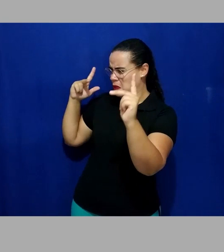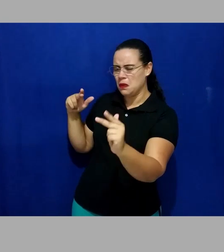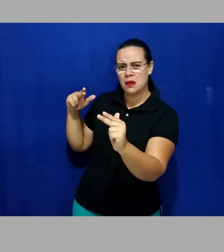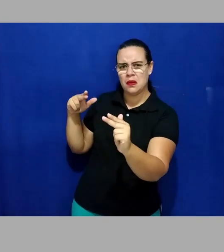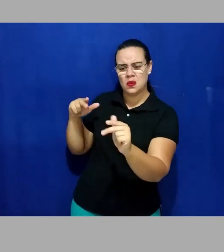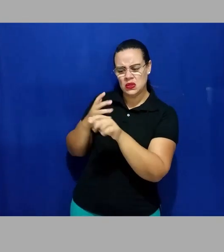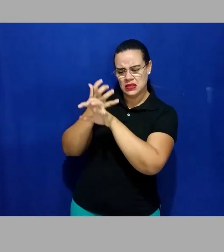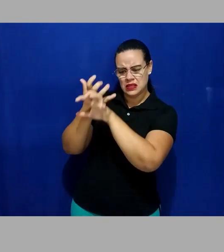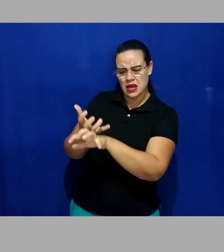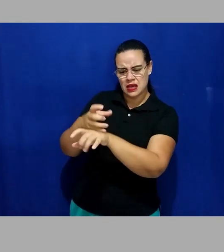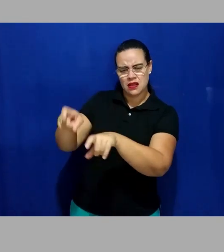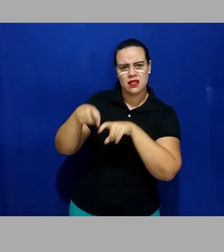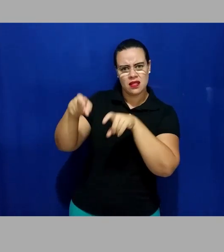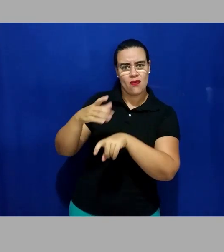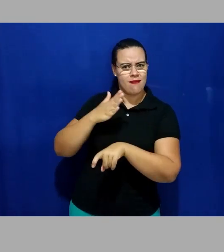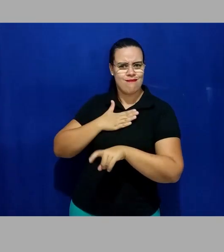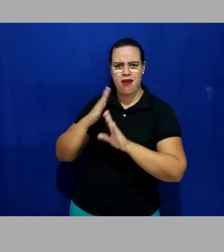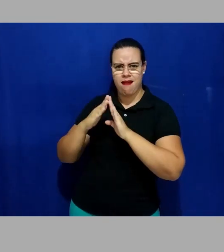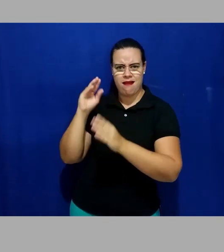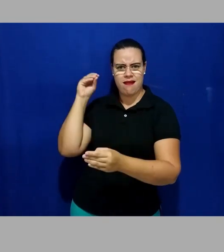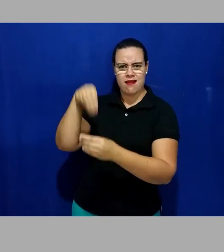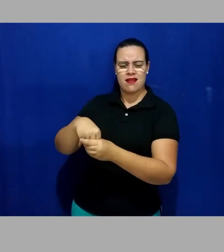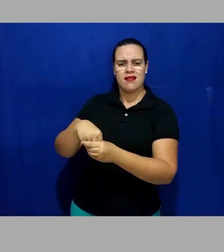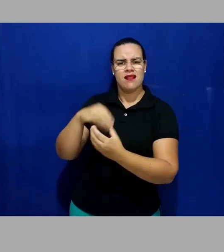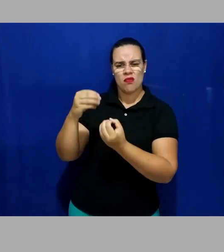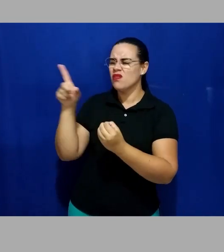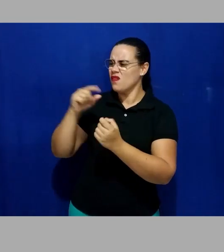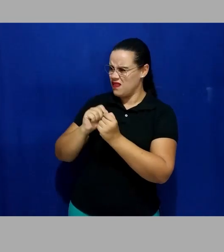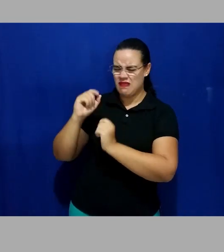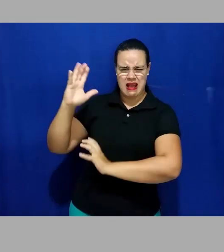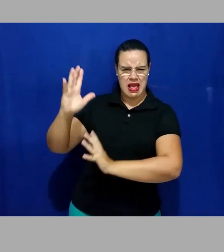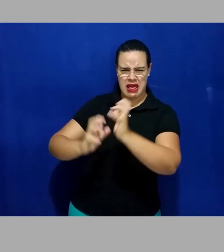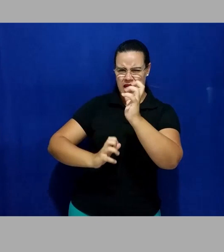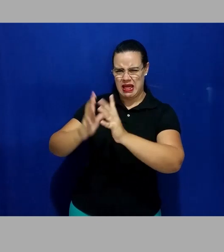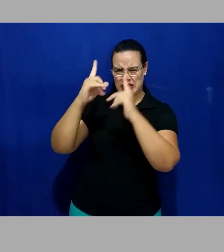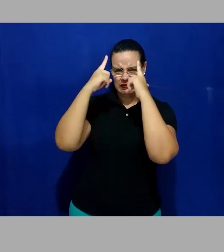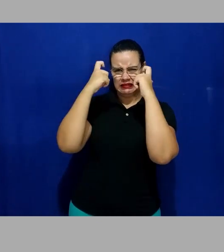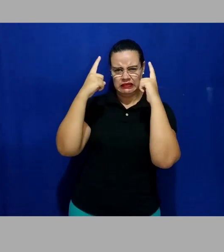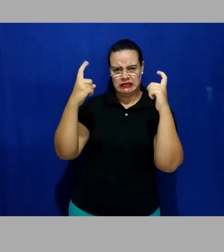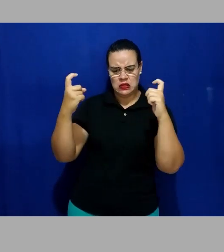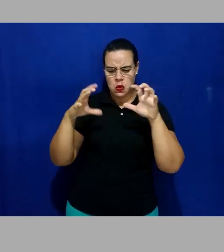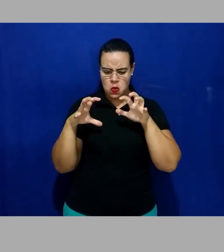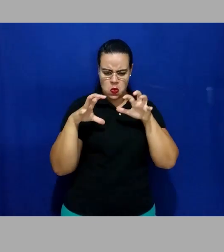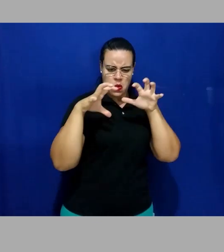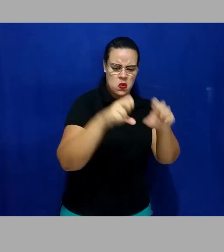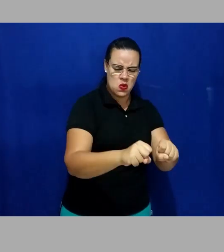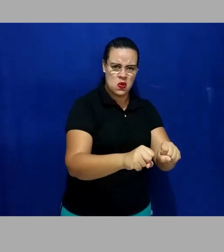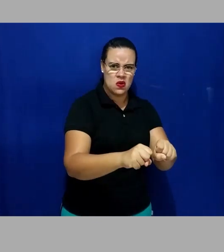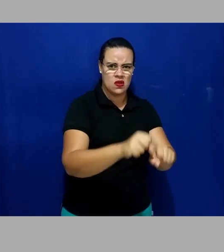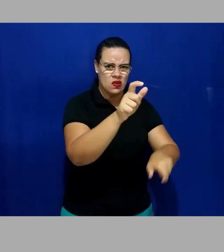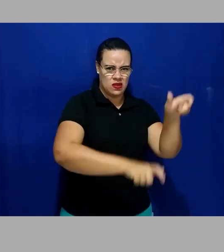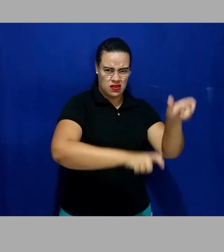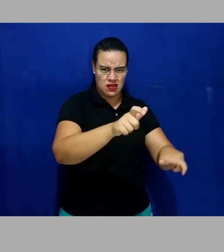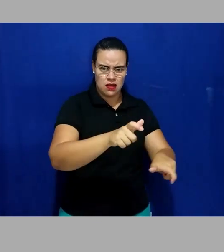mesmas práticas desde as cruzadas, no sertão, território que é minha casa, como missão fizestes